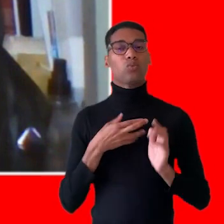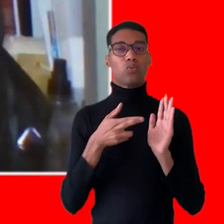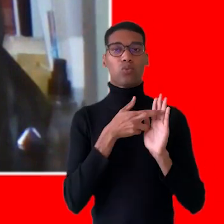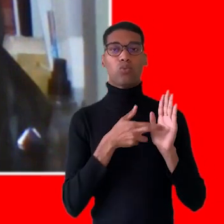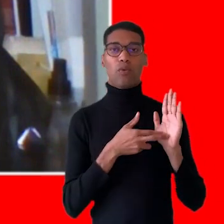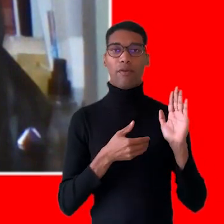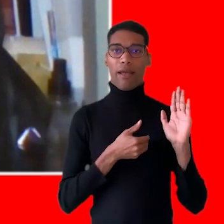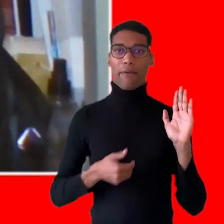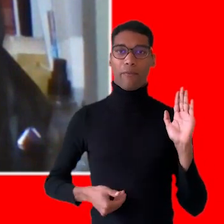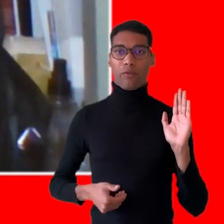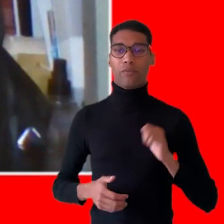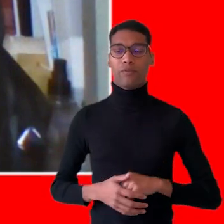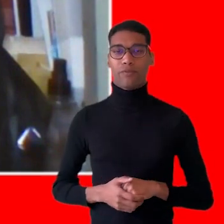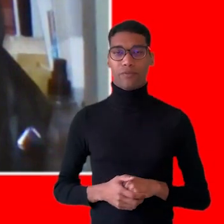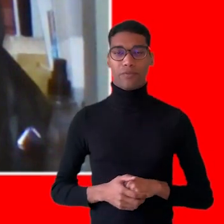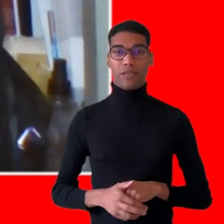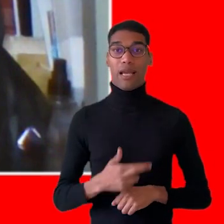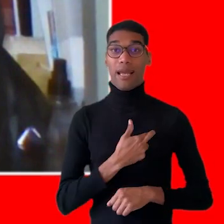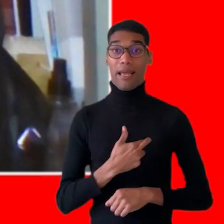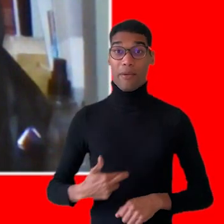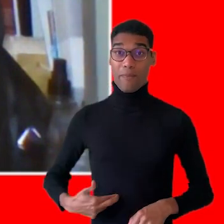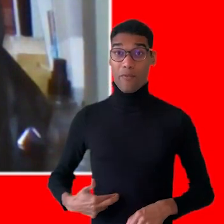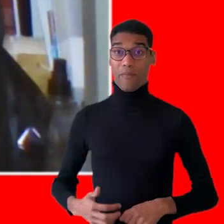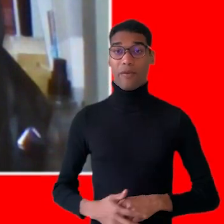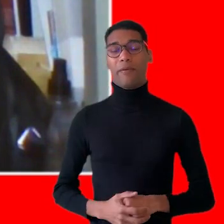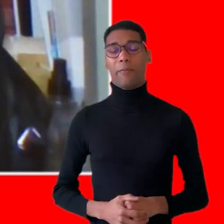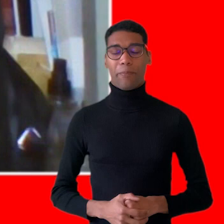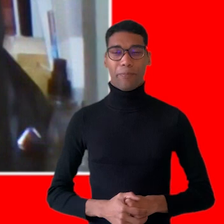regime político, a República.